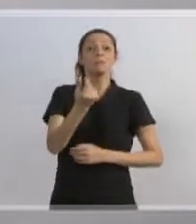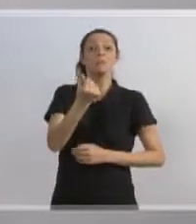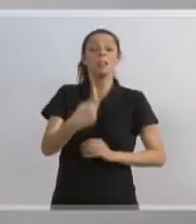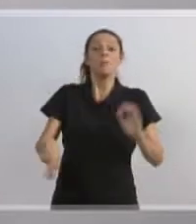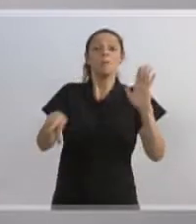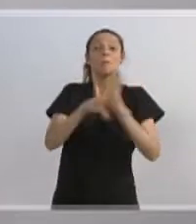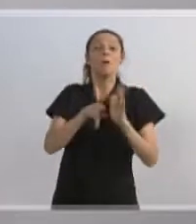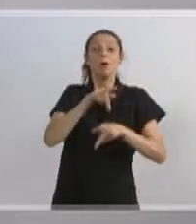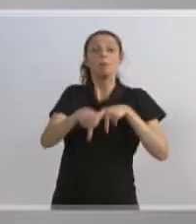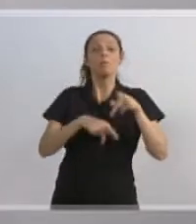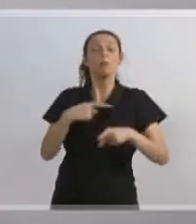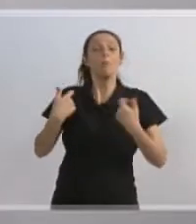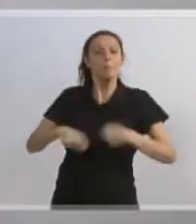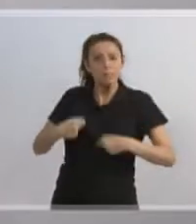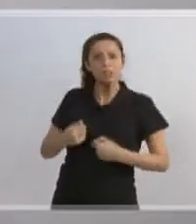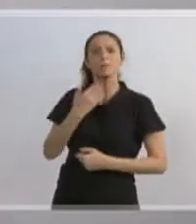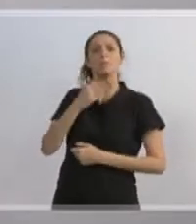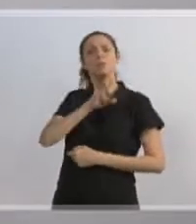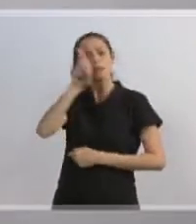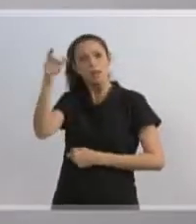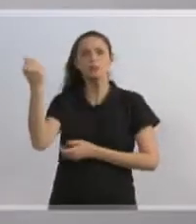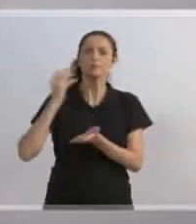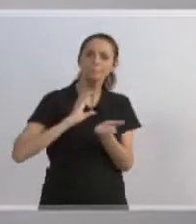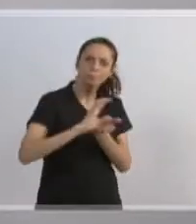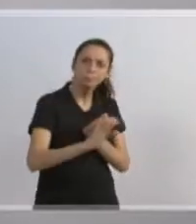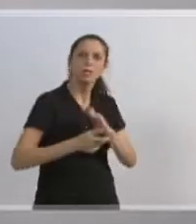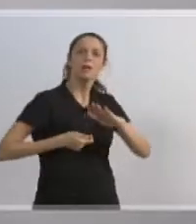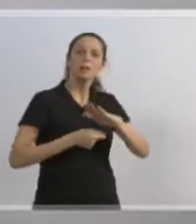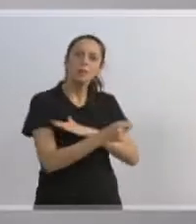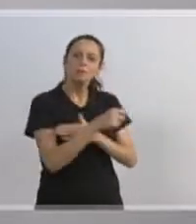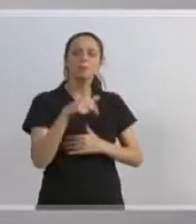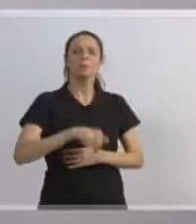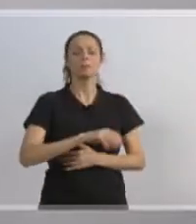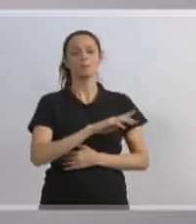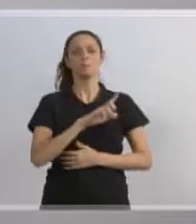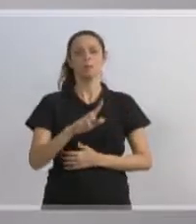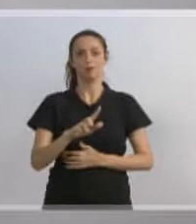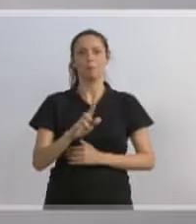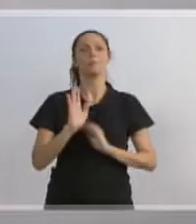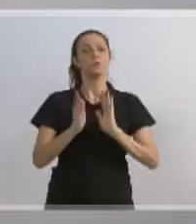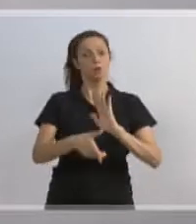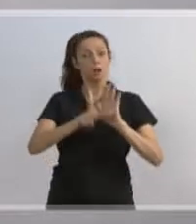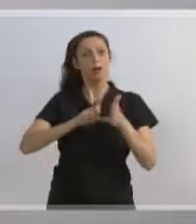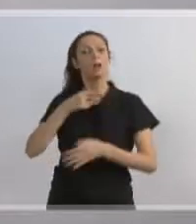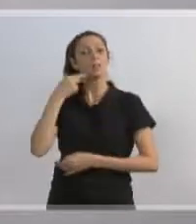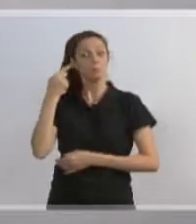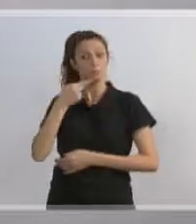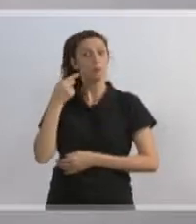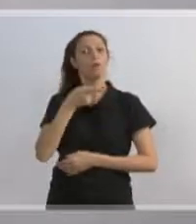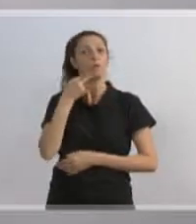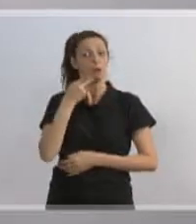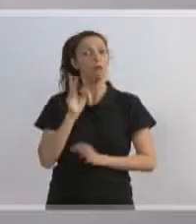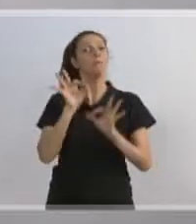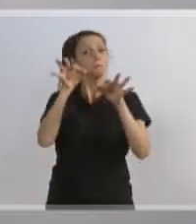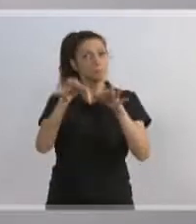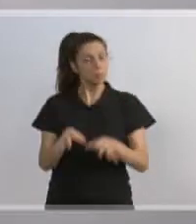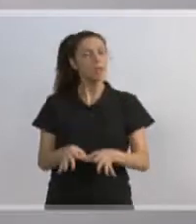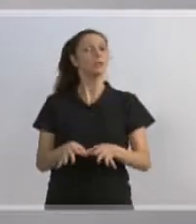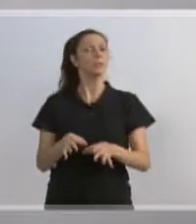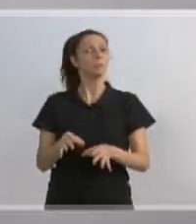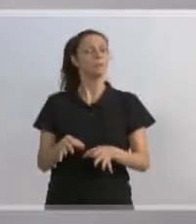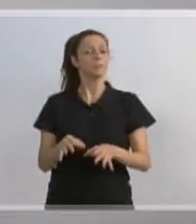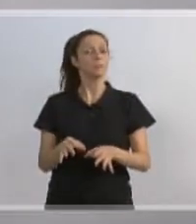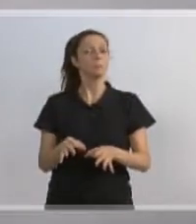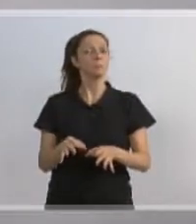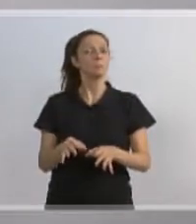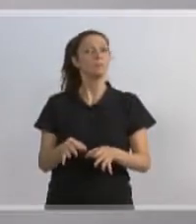povo. Temos que trazer, sim, investir nessa cidade. Como muito bem falou o Marcelo Lazarinho aqui na tribuna dessa casa, quando pediu a parte, ele